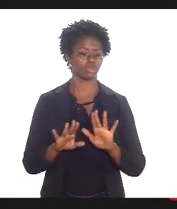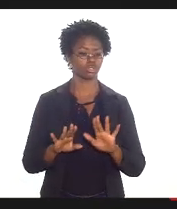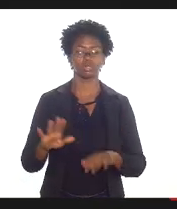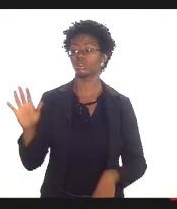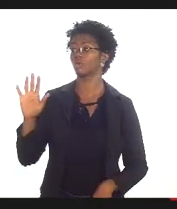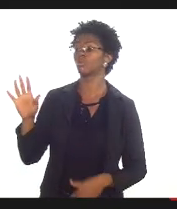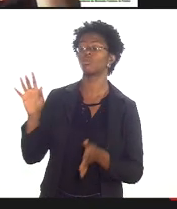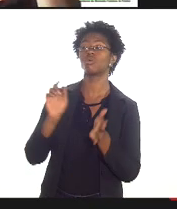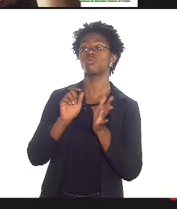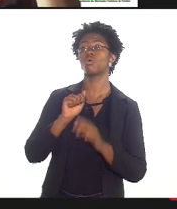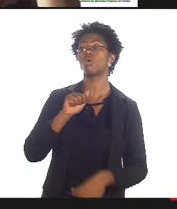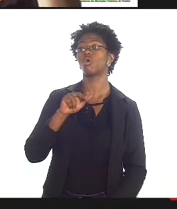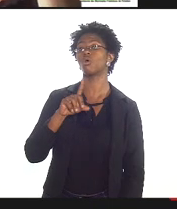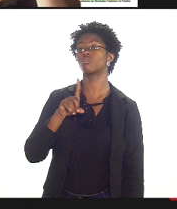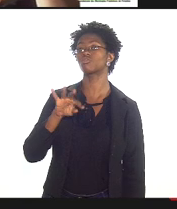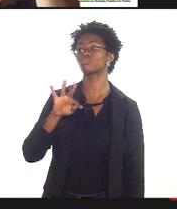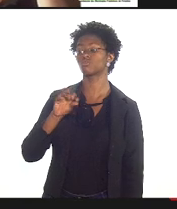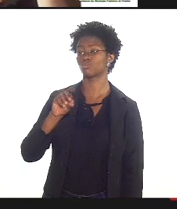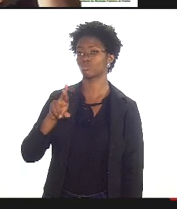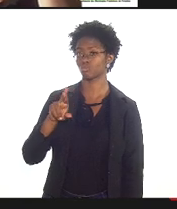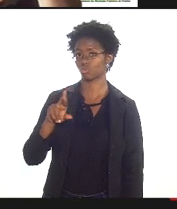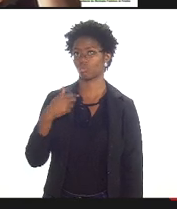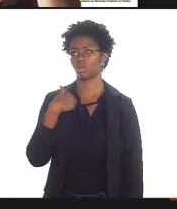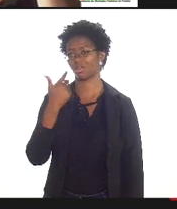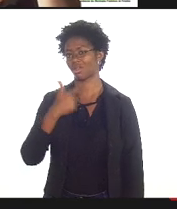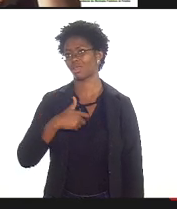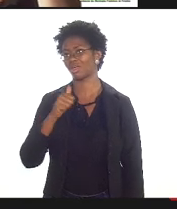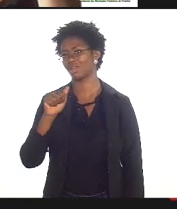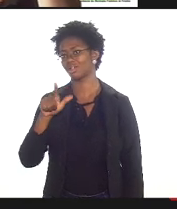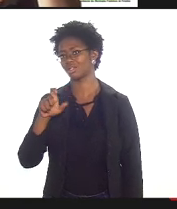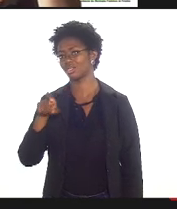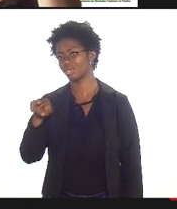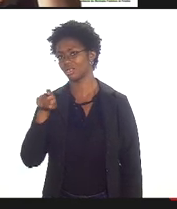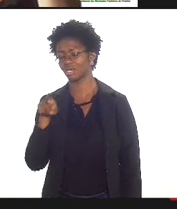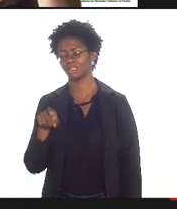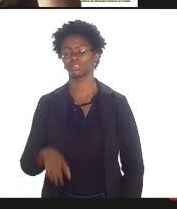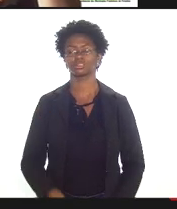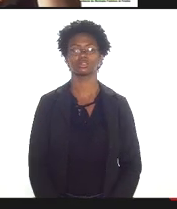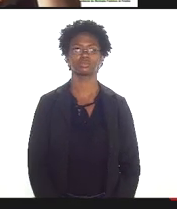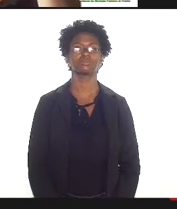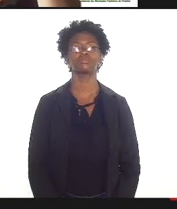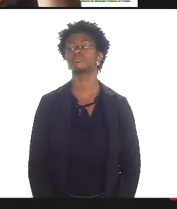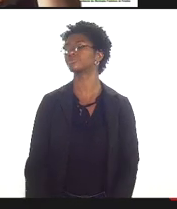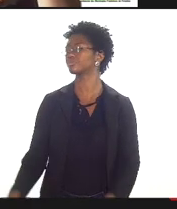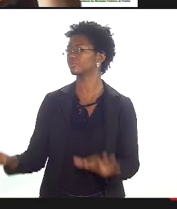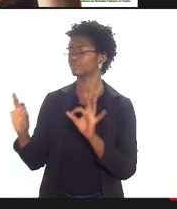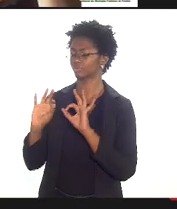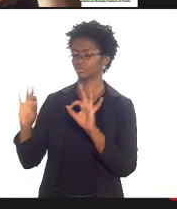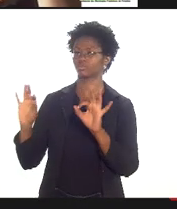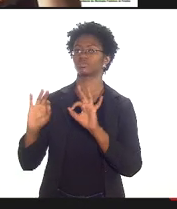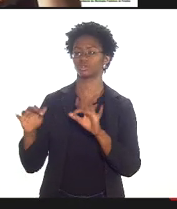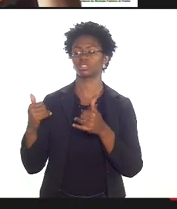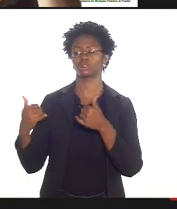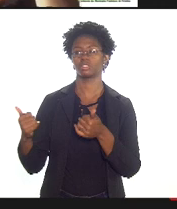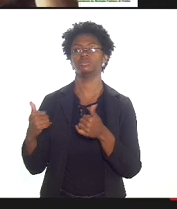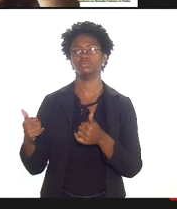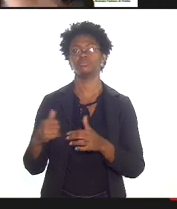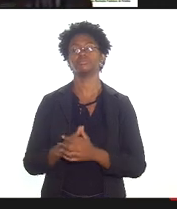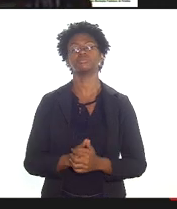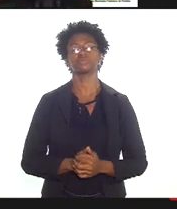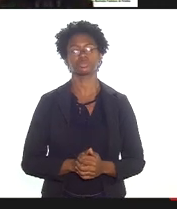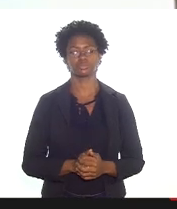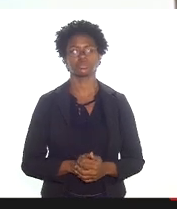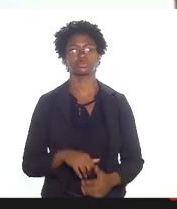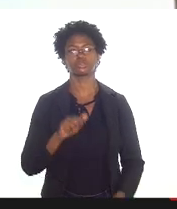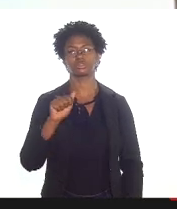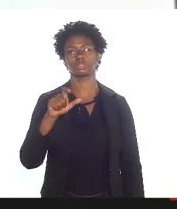auditor fiscal Alex Rabelo, da AFE15 também, subinspetor. Perfeitamente, auditor fiscal Alex